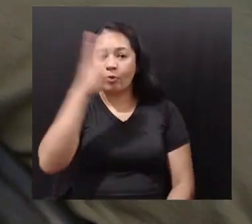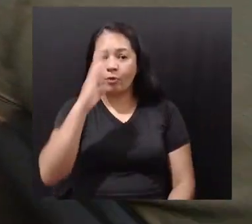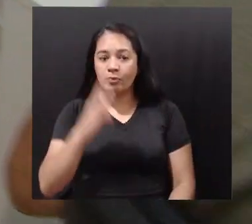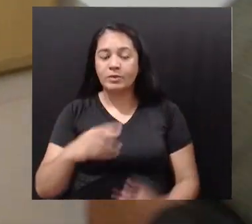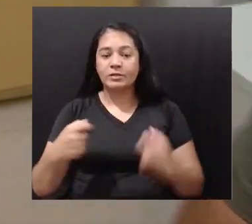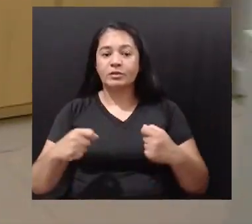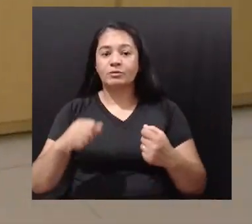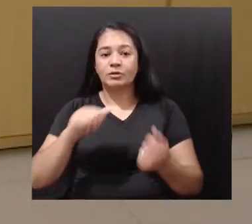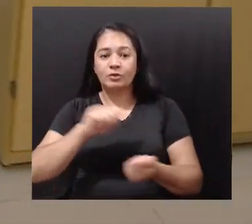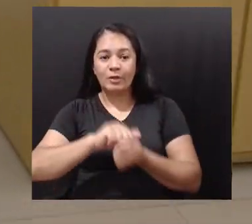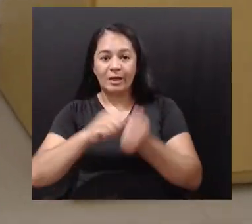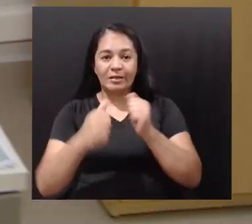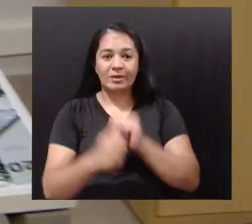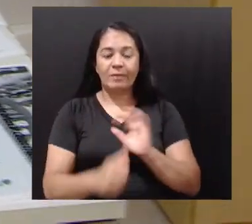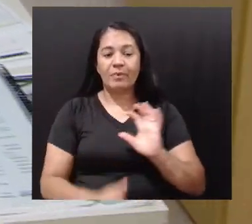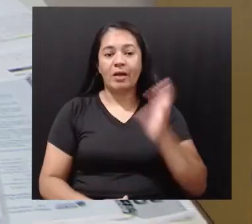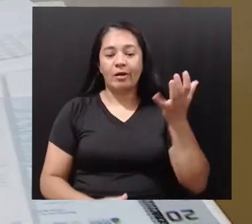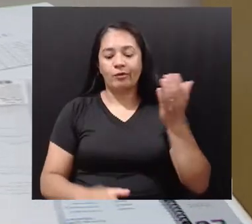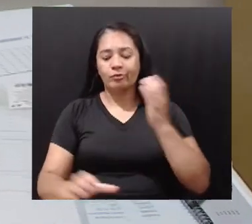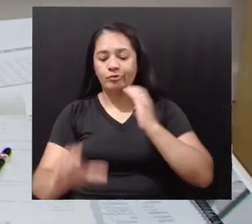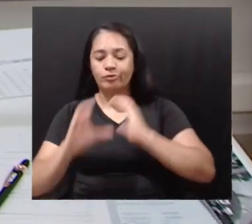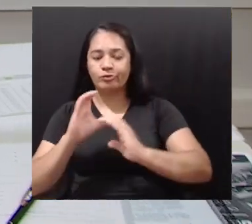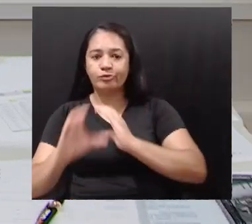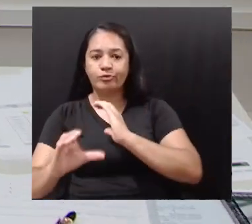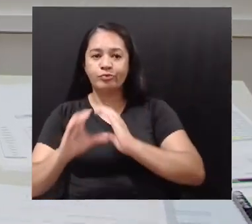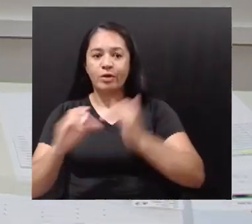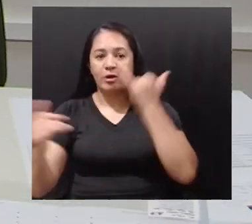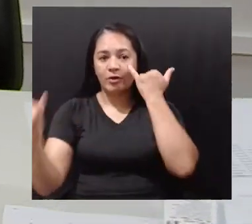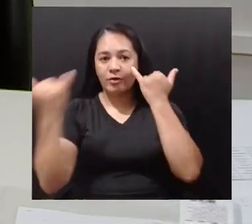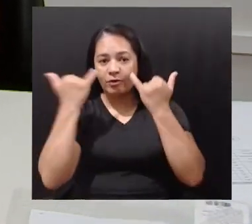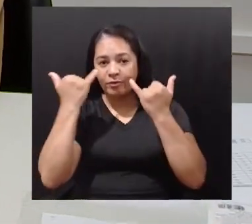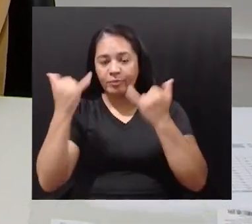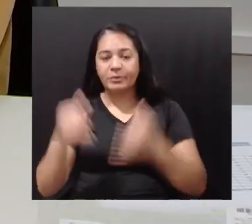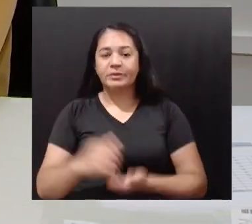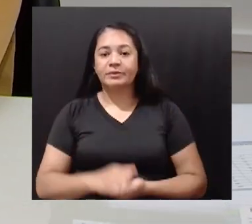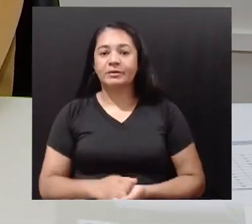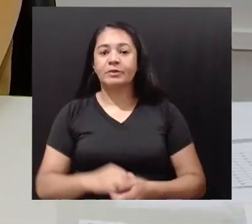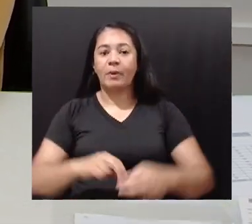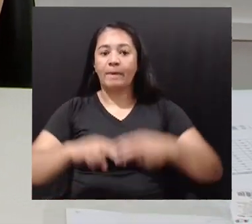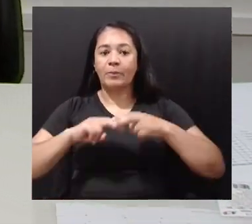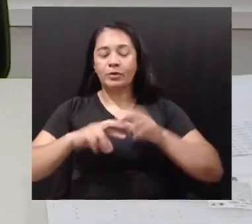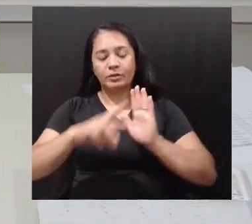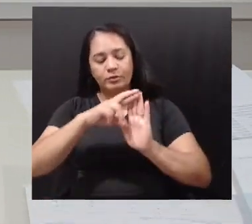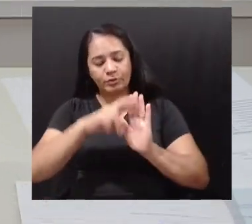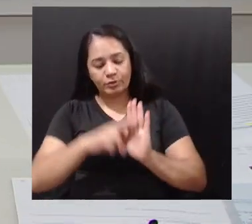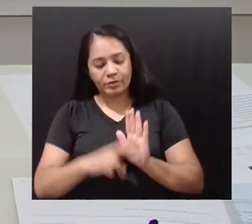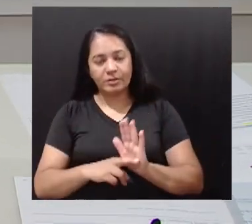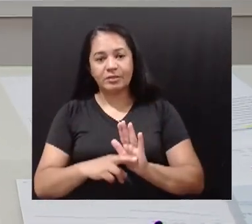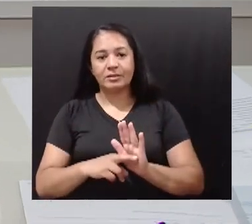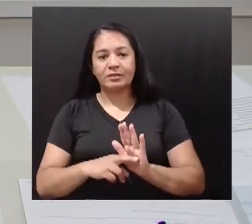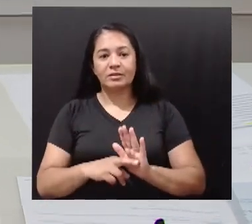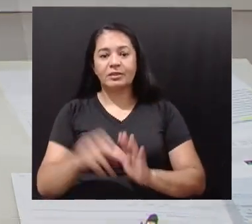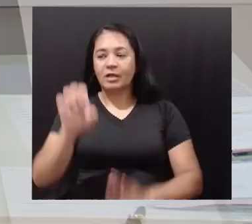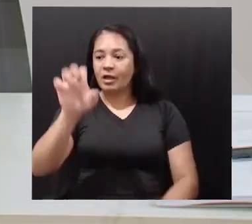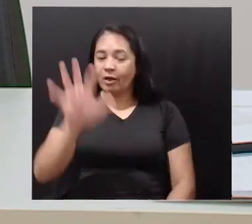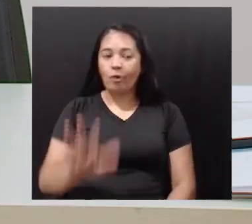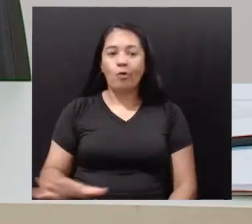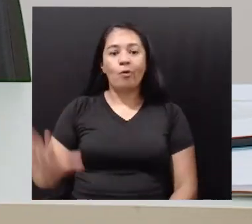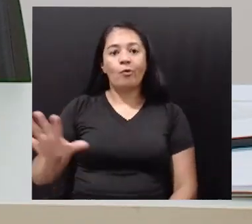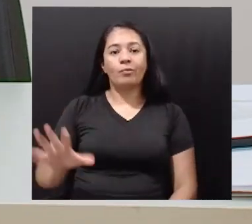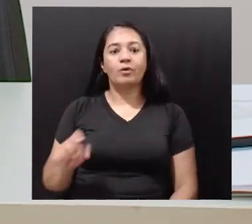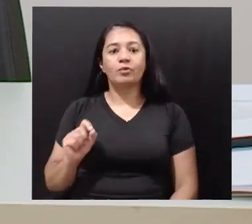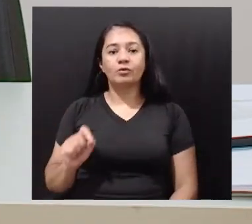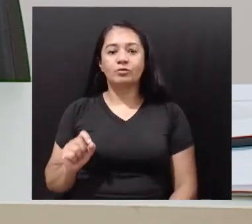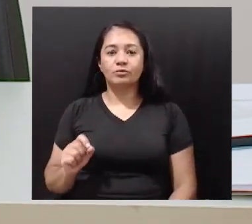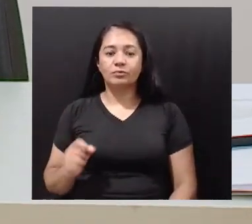essa comunicação de dados entre nós e eles. E com essa regulamentação da União Europeia, ela também trouxe um